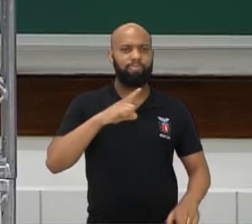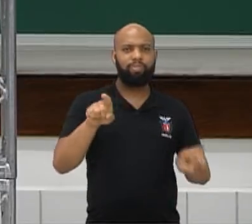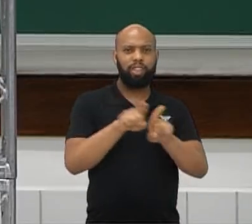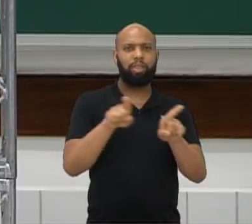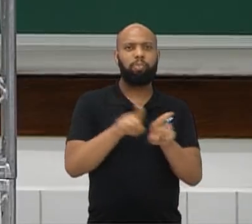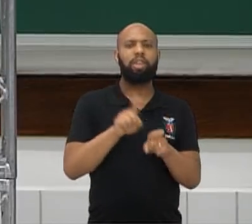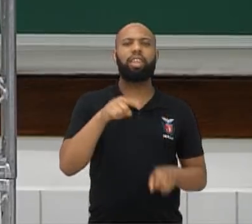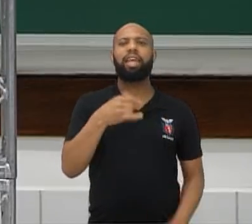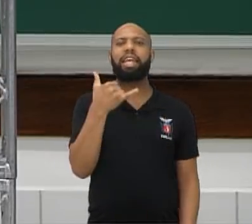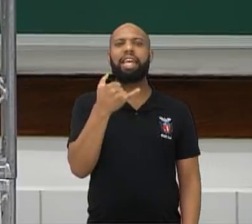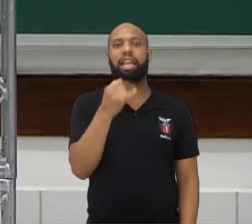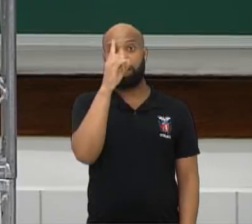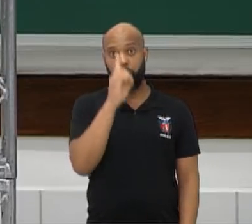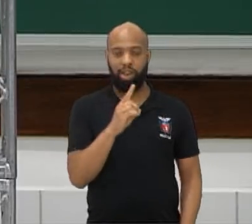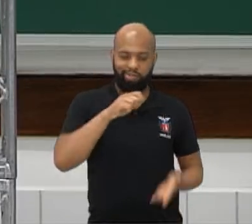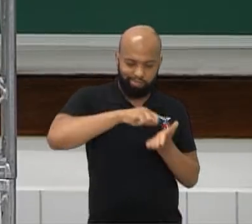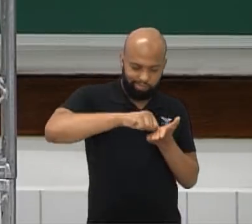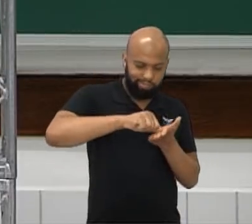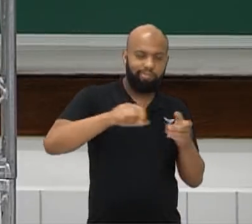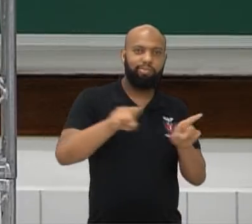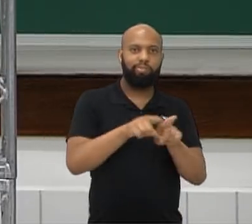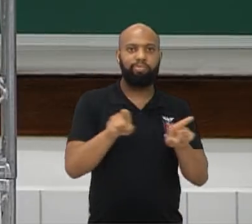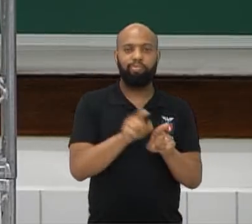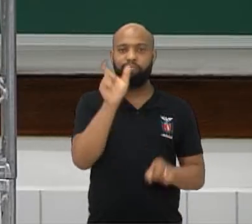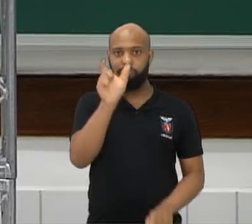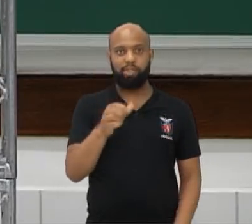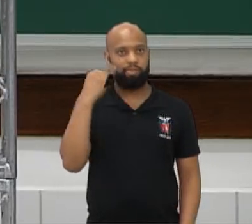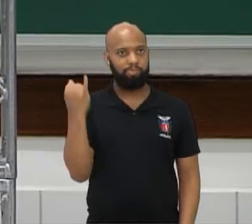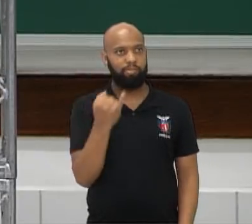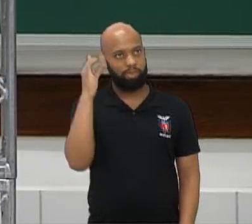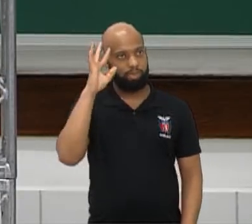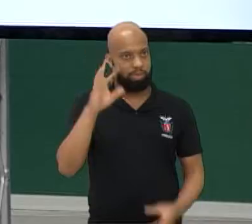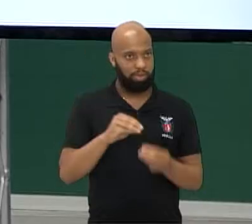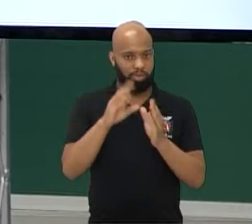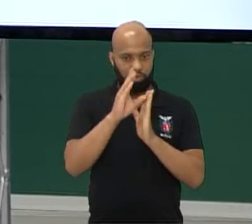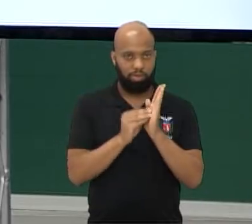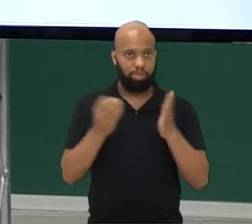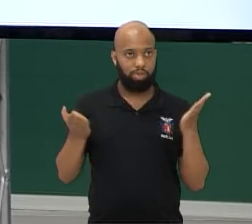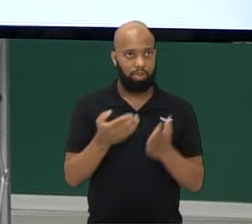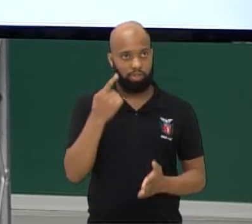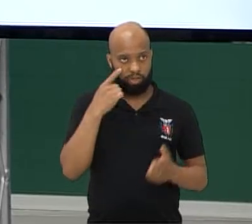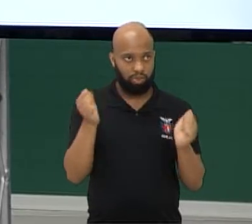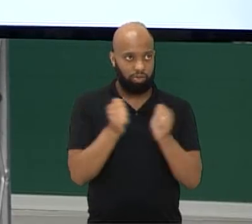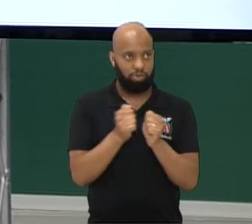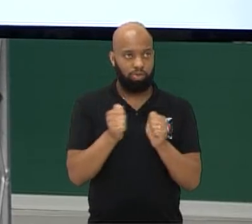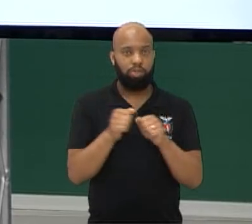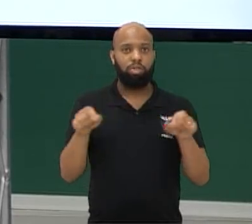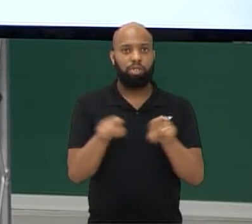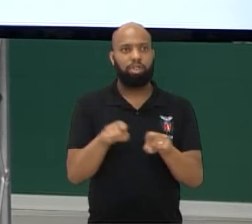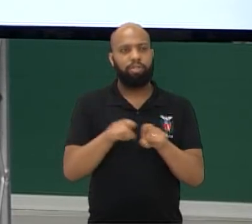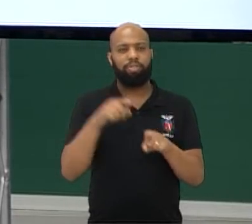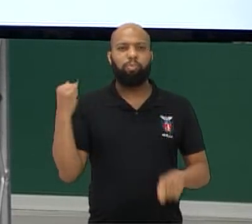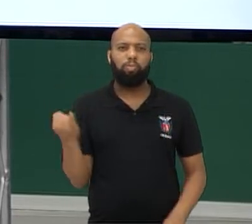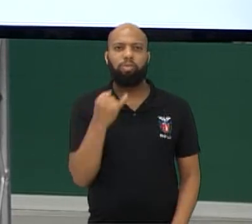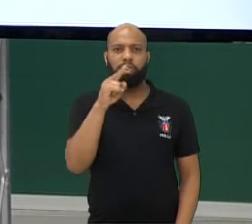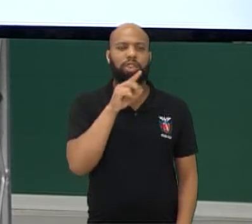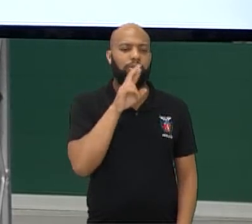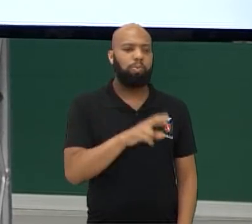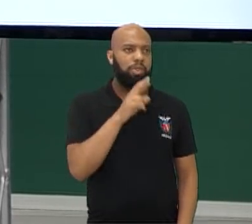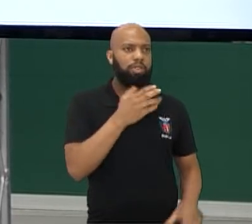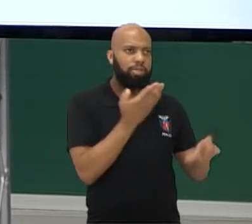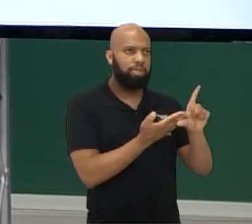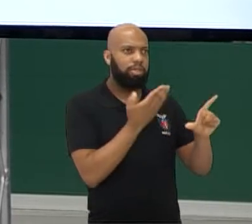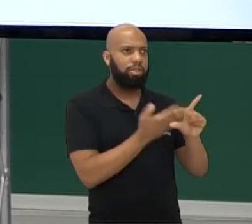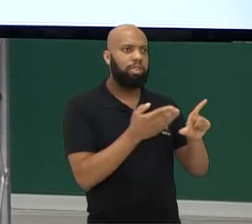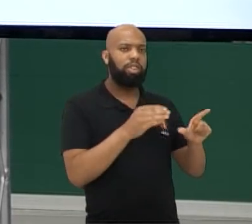marca-texto nessas palavras, porque essas são palavras muito importantes para entender o conteúdo. Então, vamos lá? Não esquece também de responder lá no Classroom,